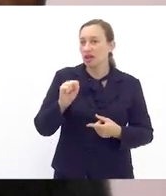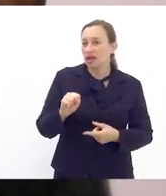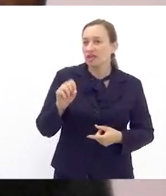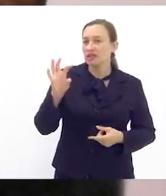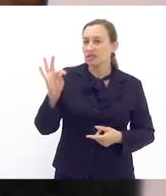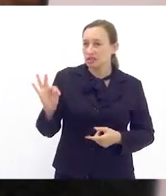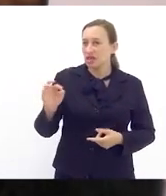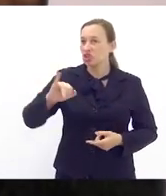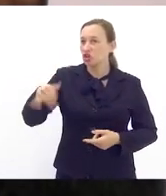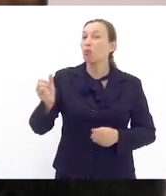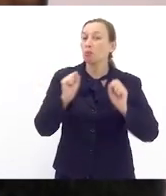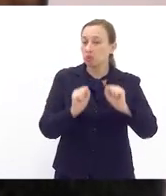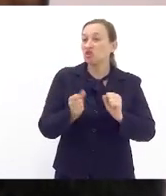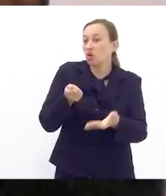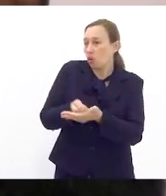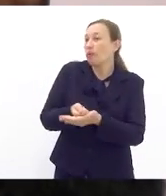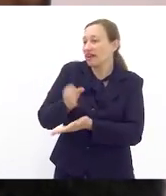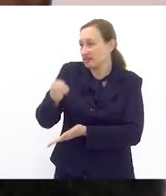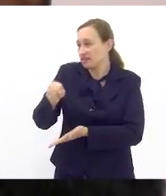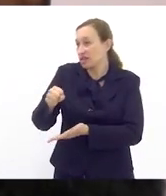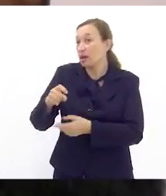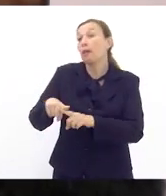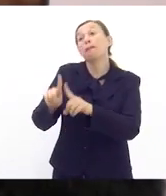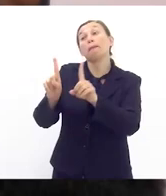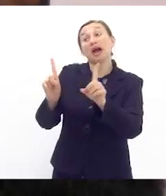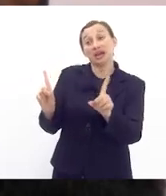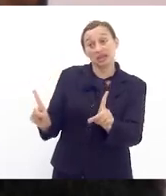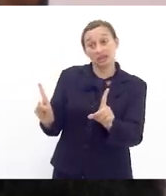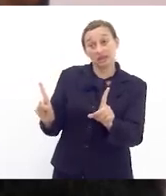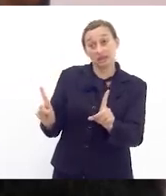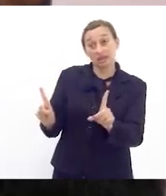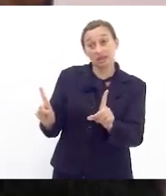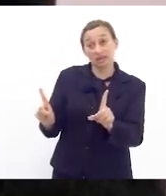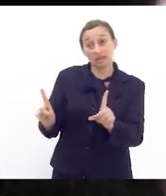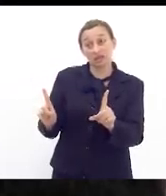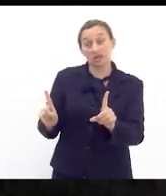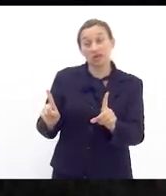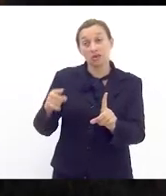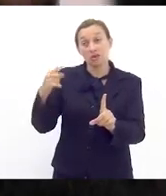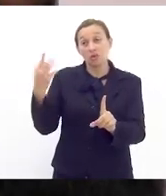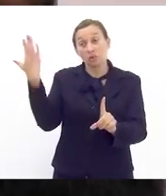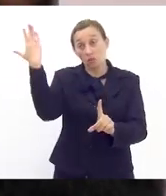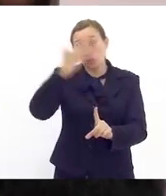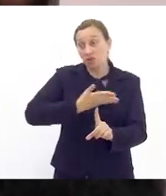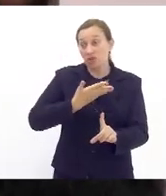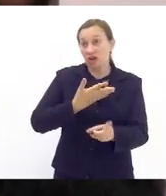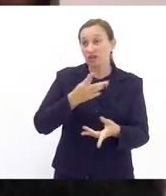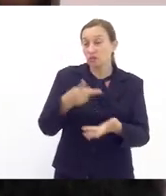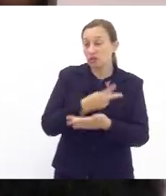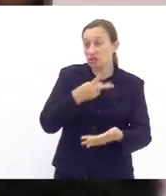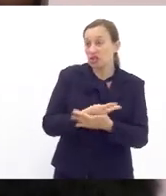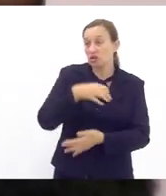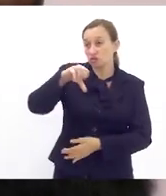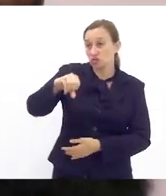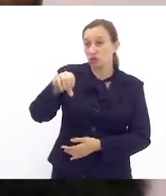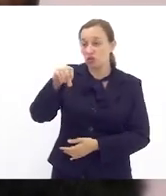disse que poderia cobrar sim desde que fosse constatada a fraude com 90 dias Então agora vocês têm